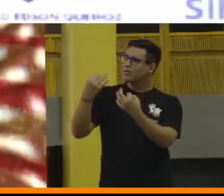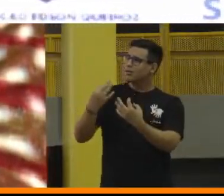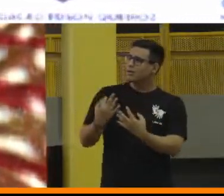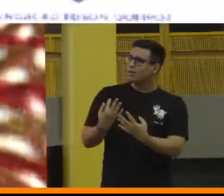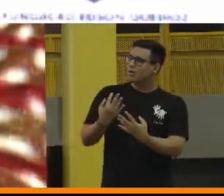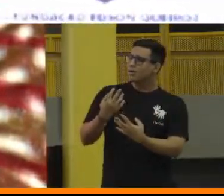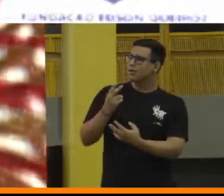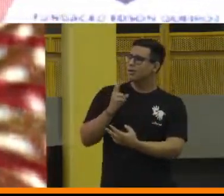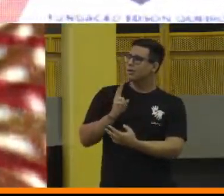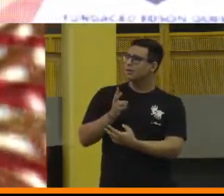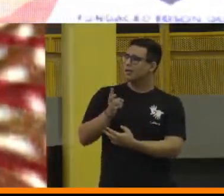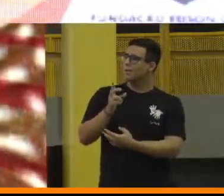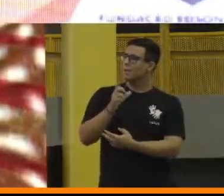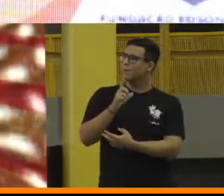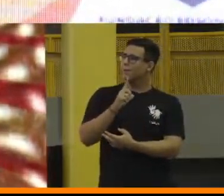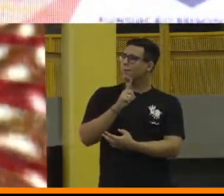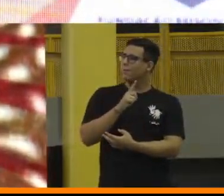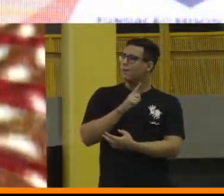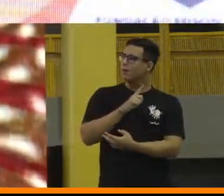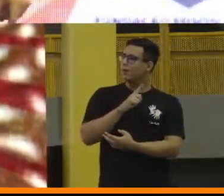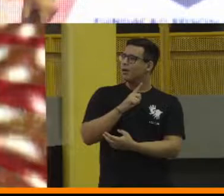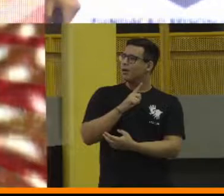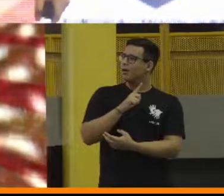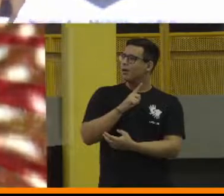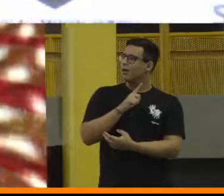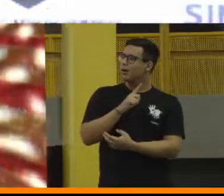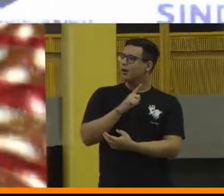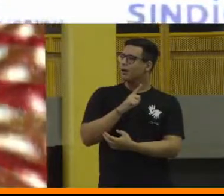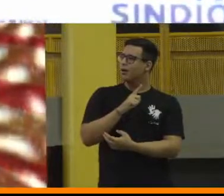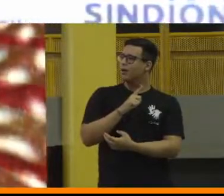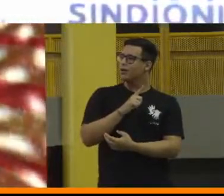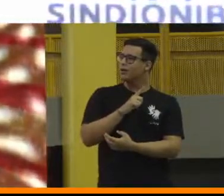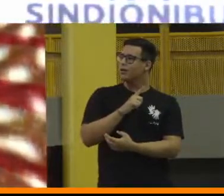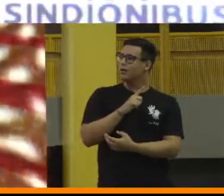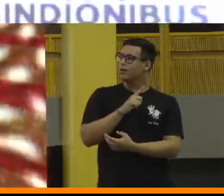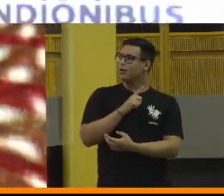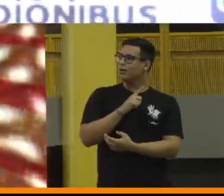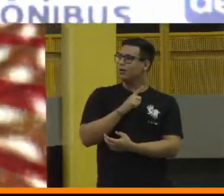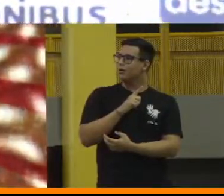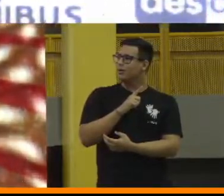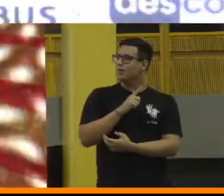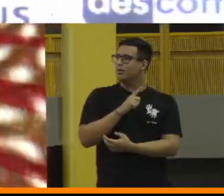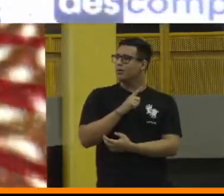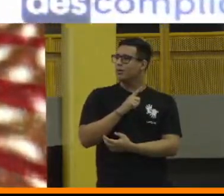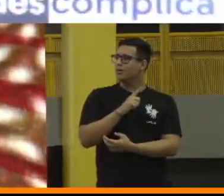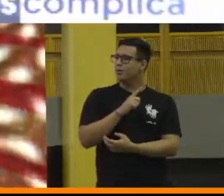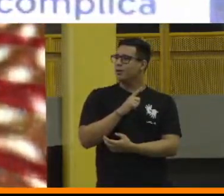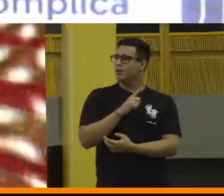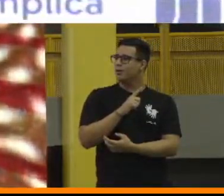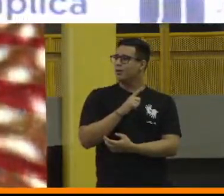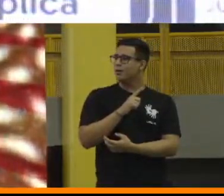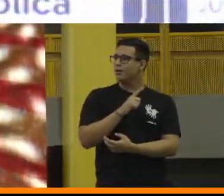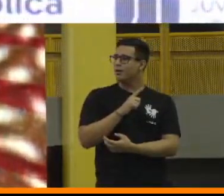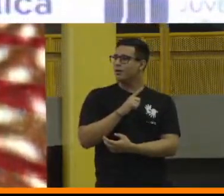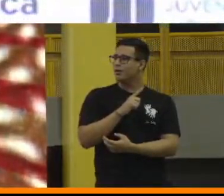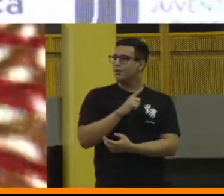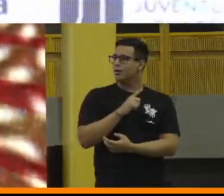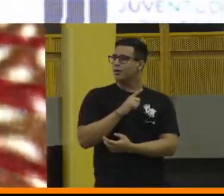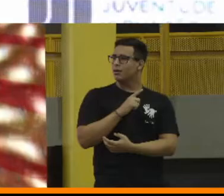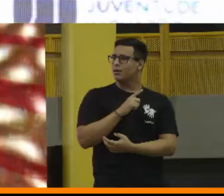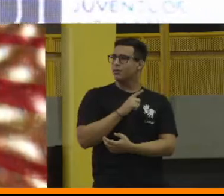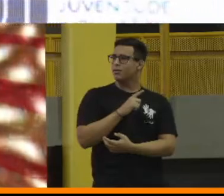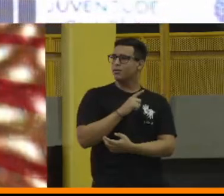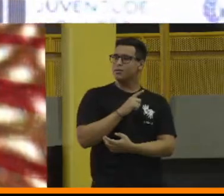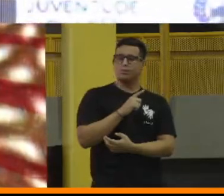sempre tinha as opções, mas não existia um negócio chamado teoria de resposta ao item,